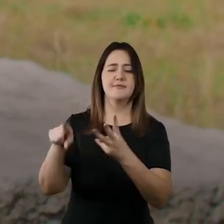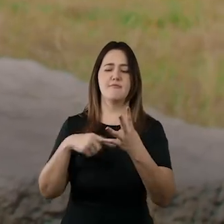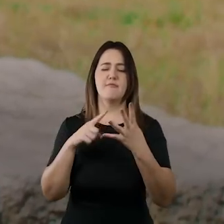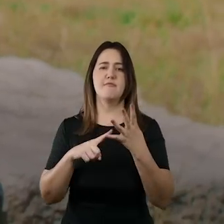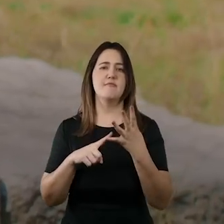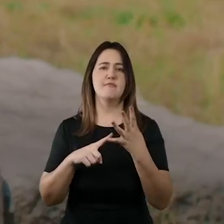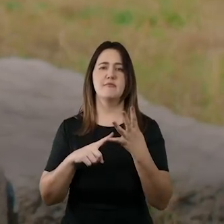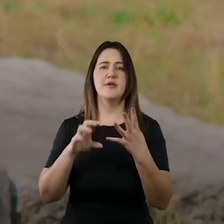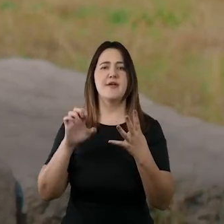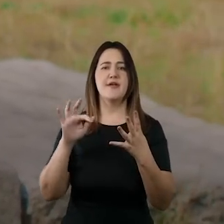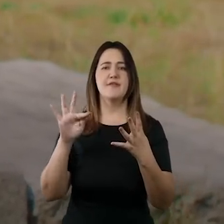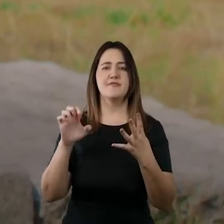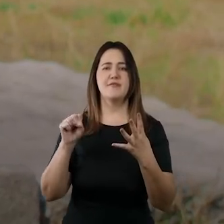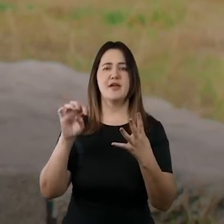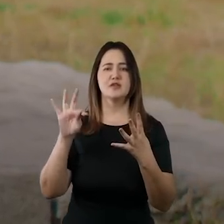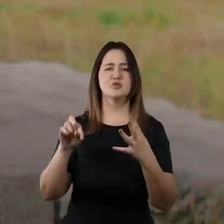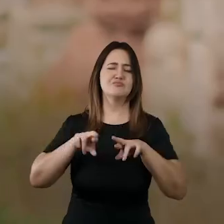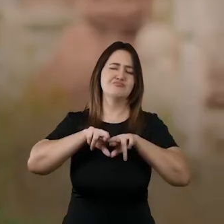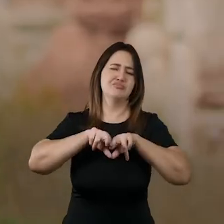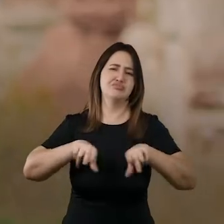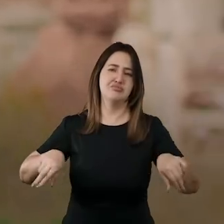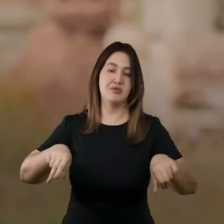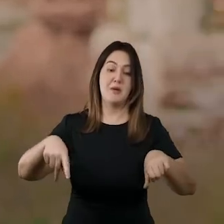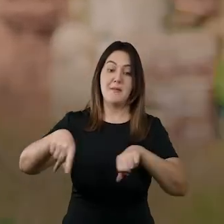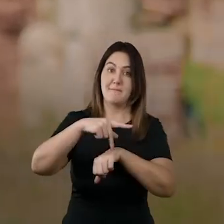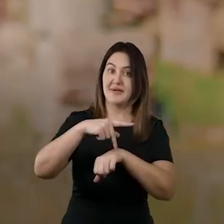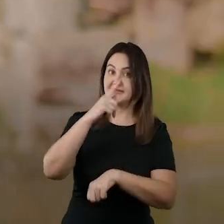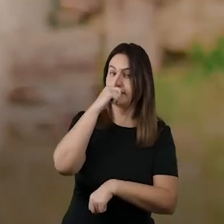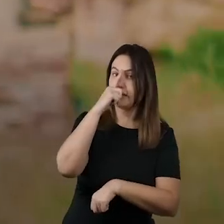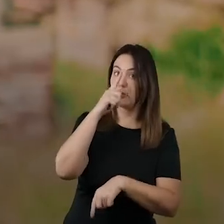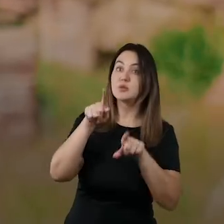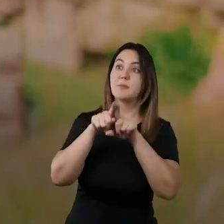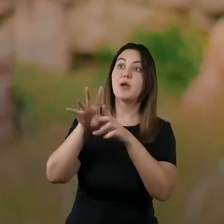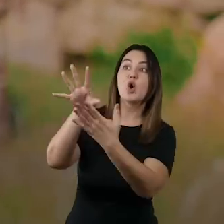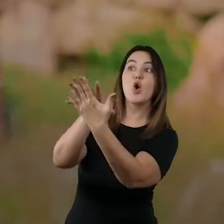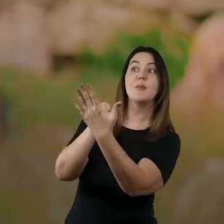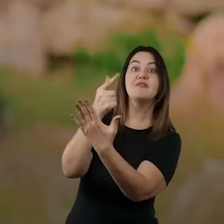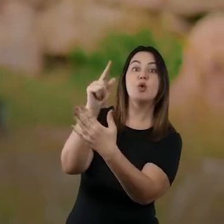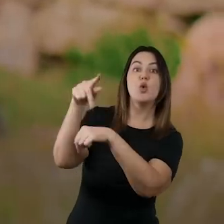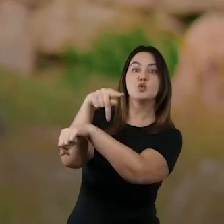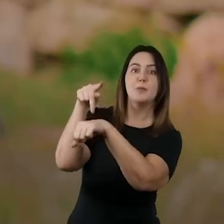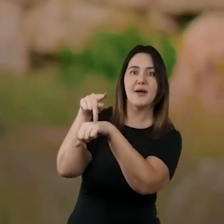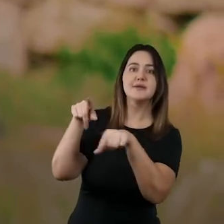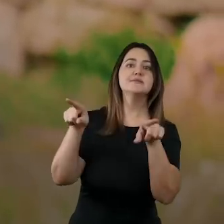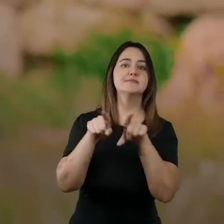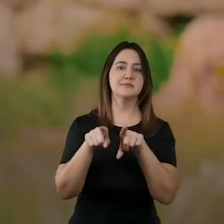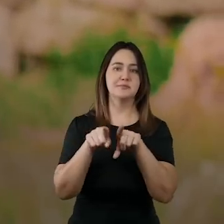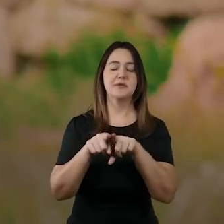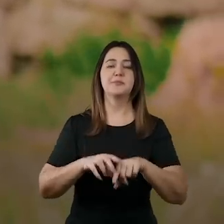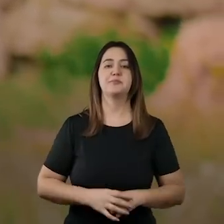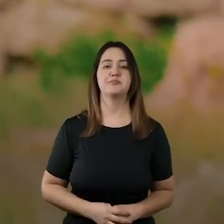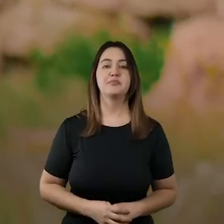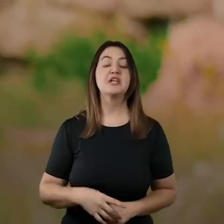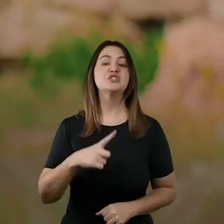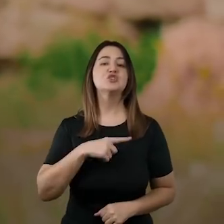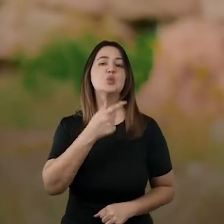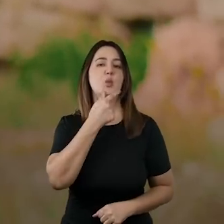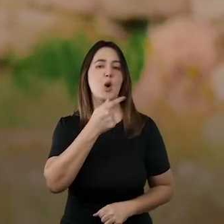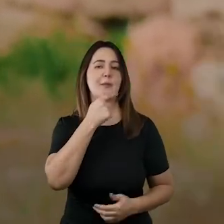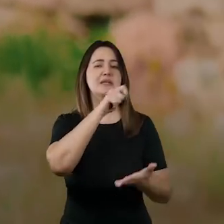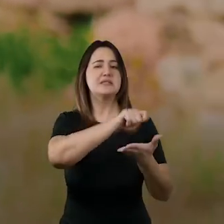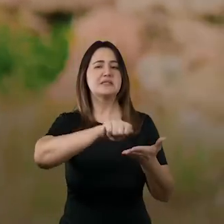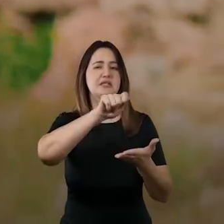imaginar, nacionais e estrangeiros. Além disso, nós temos um outro escritor da antiguidade chamado Juvenal, que